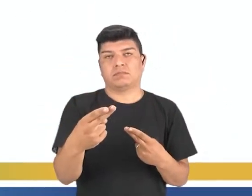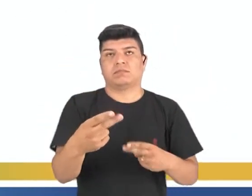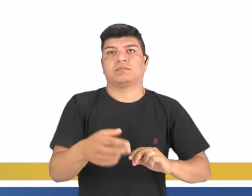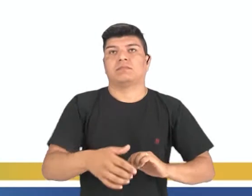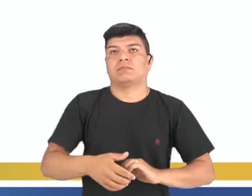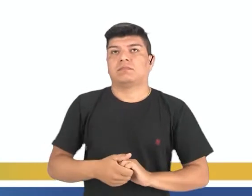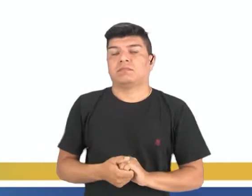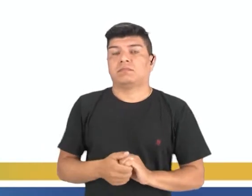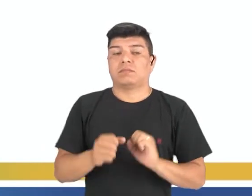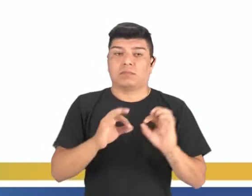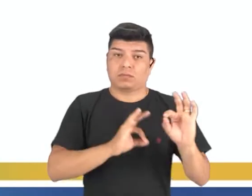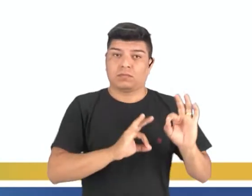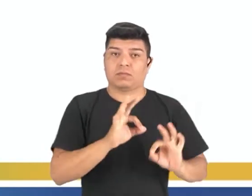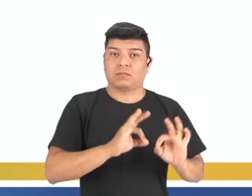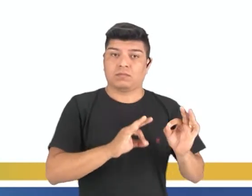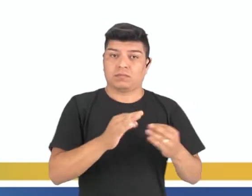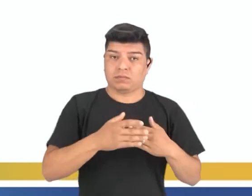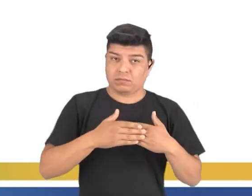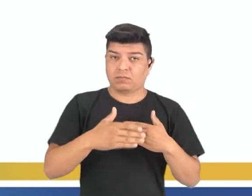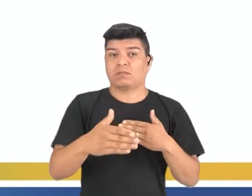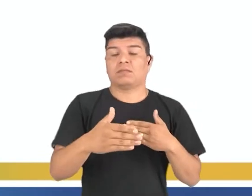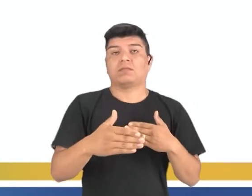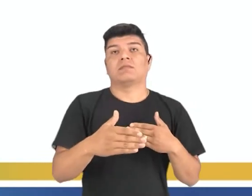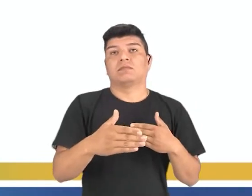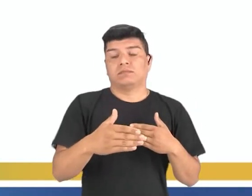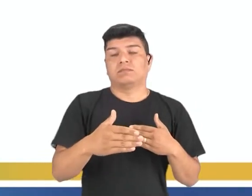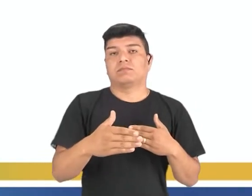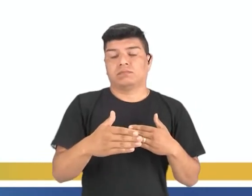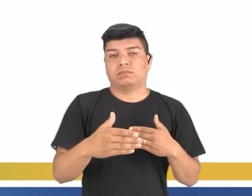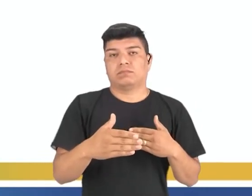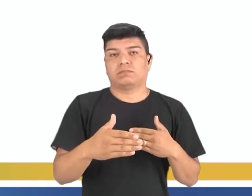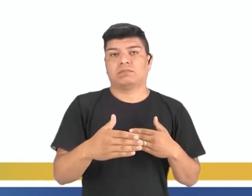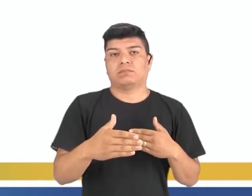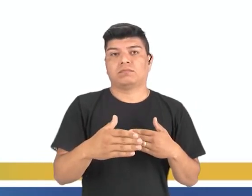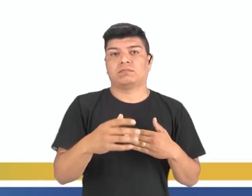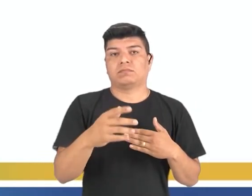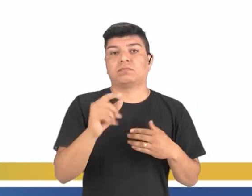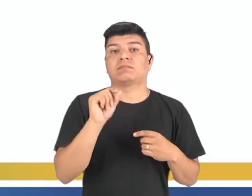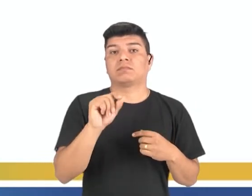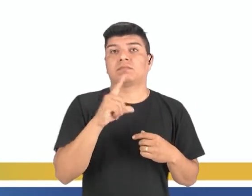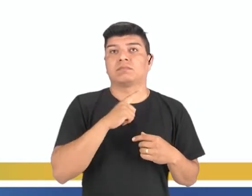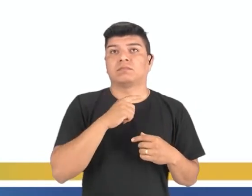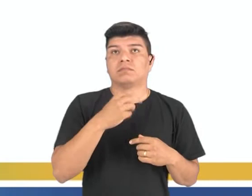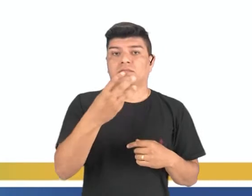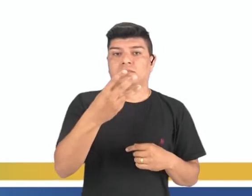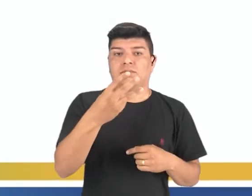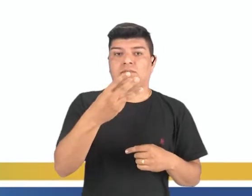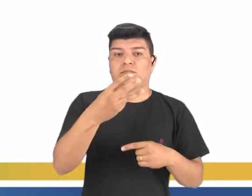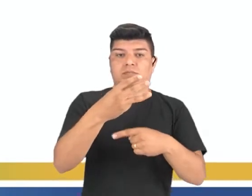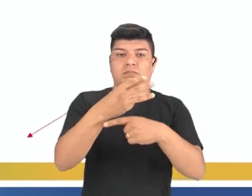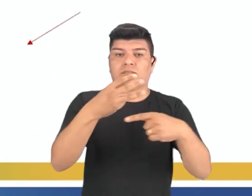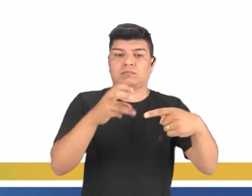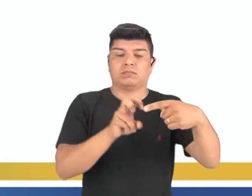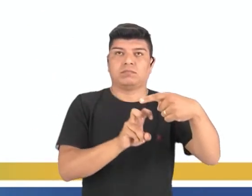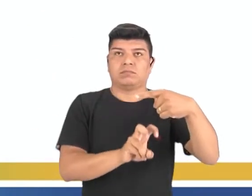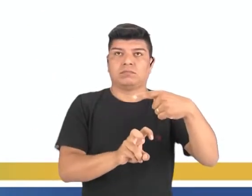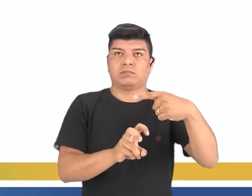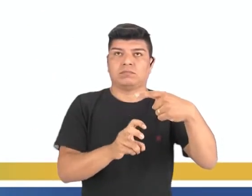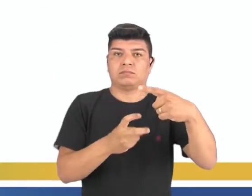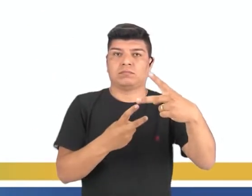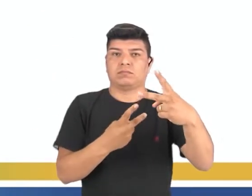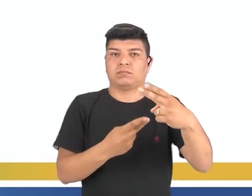gente pode construir a partir daí a nossa proporção. Então nós temos 3 sobre 5 igual a x sobre